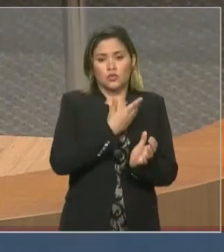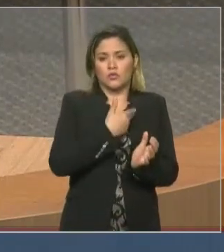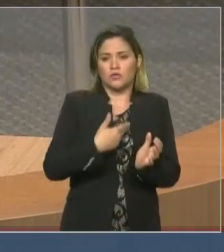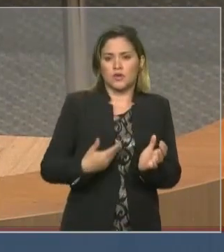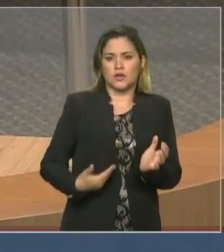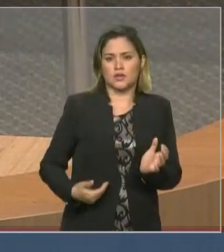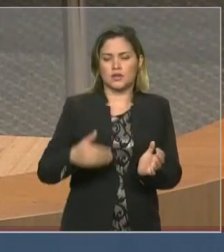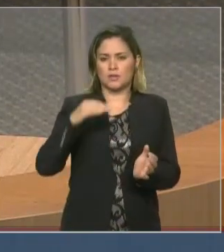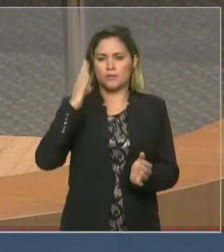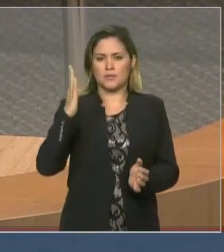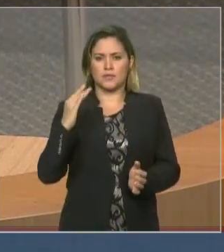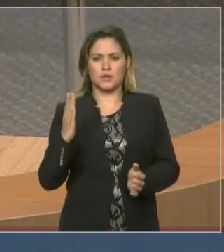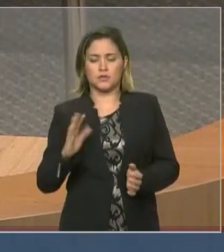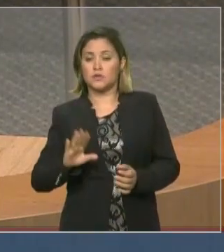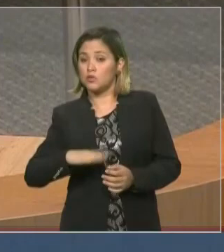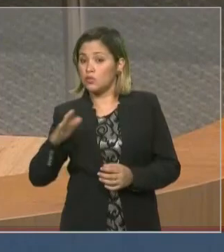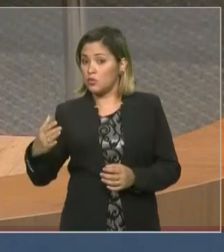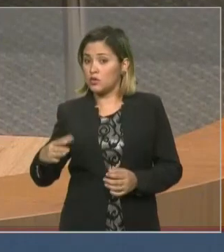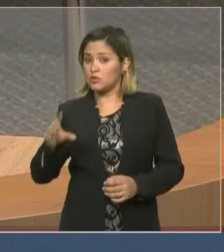Dom Pedro para Portugal.